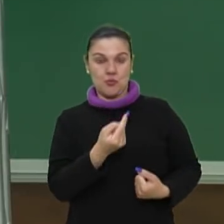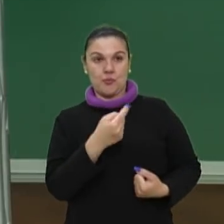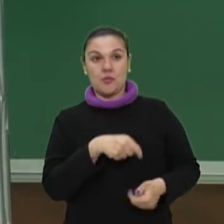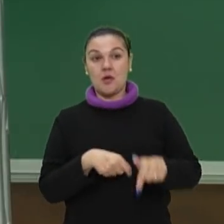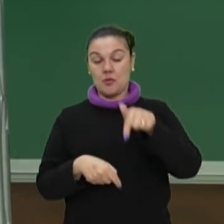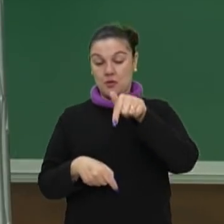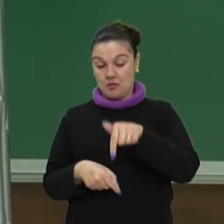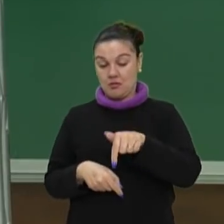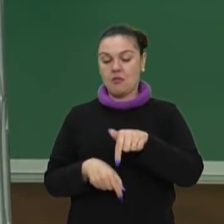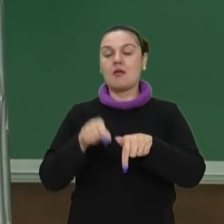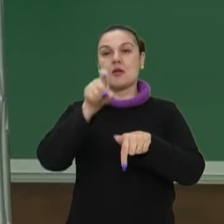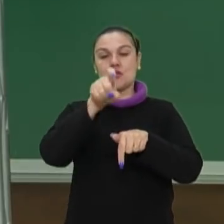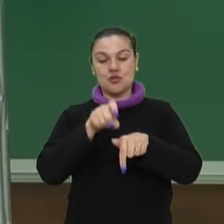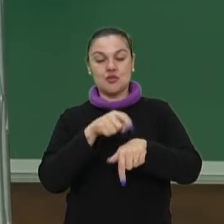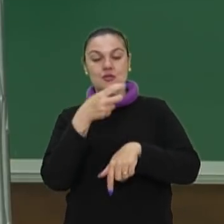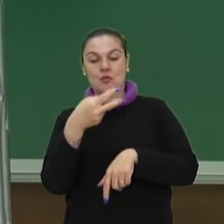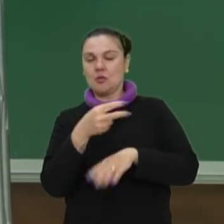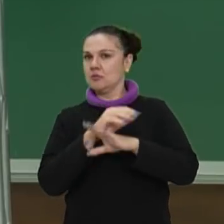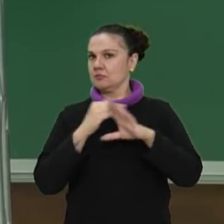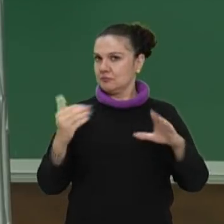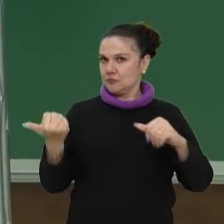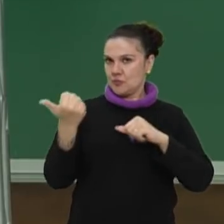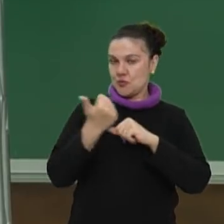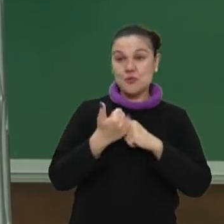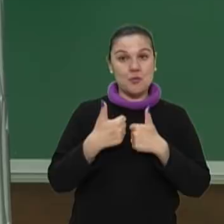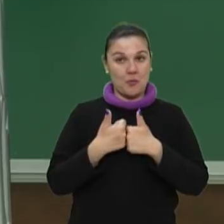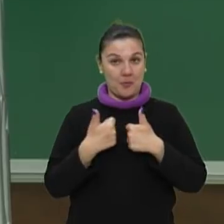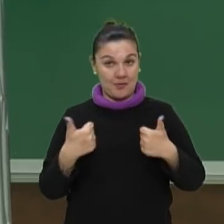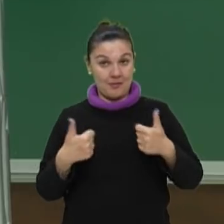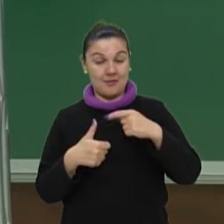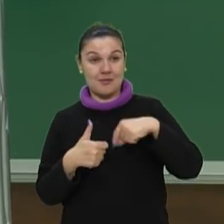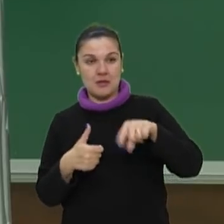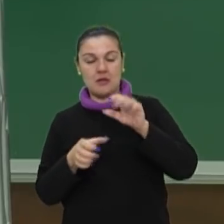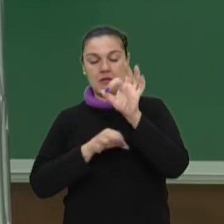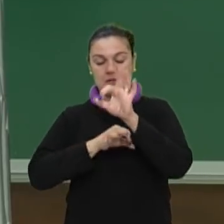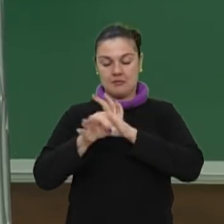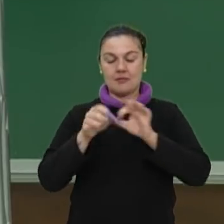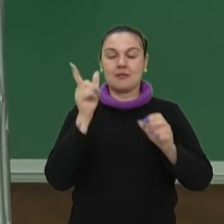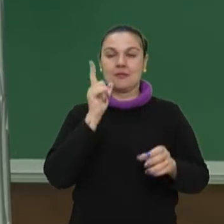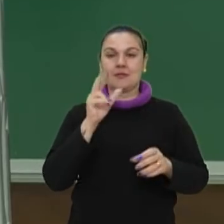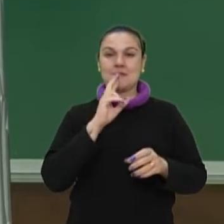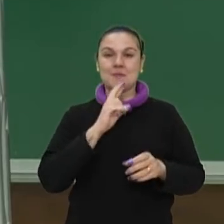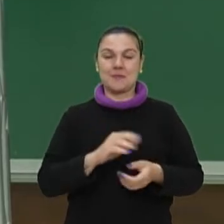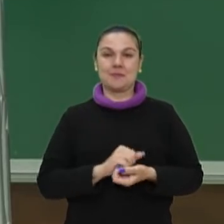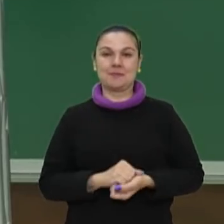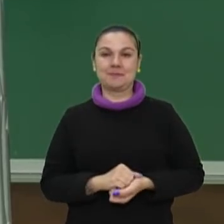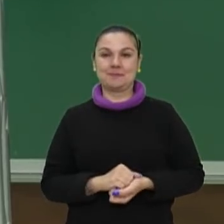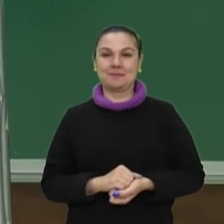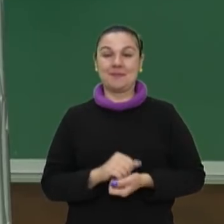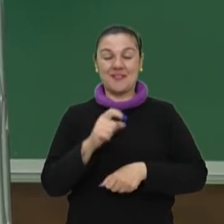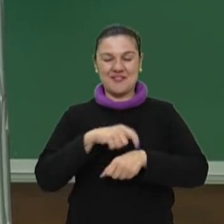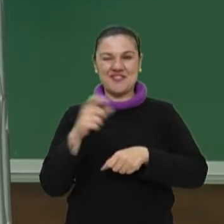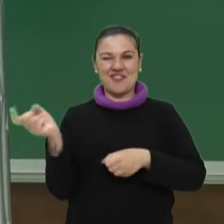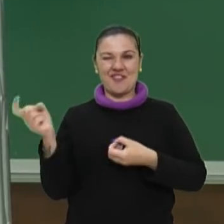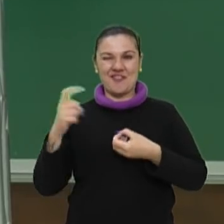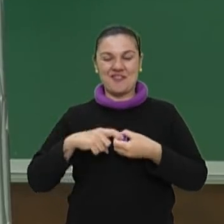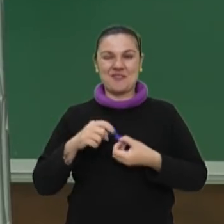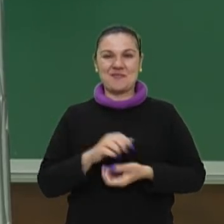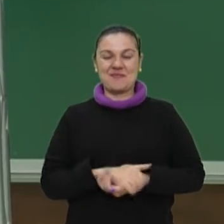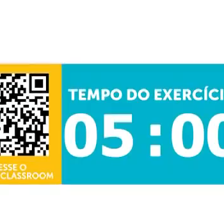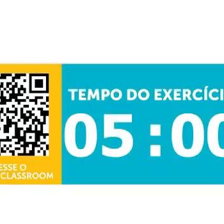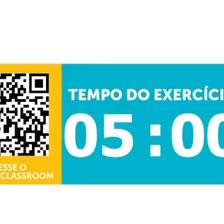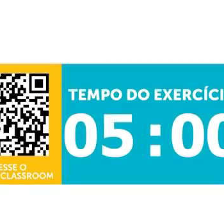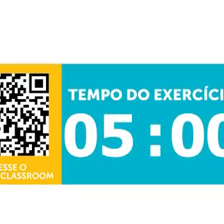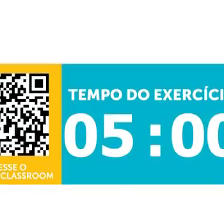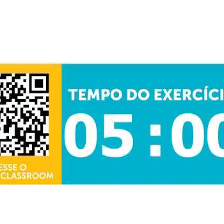onde tem Q por x2, ok? Fazendo isso, a gente consegue resolver esse exercício, tá? Já volto com a resposta.